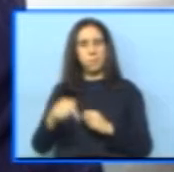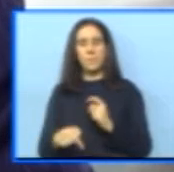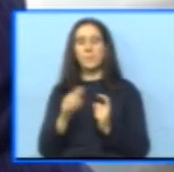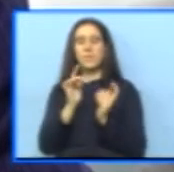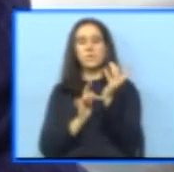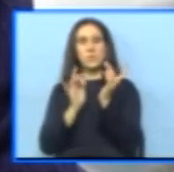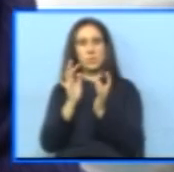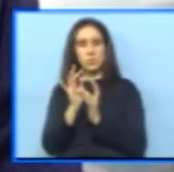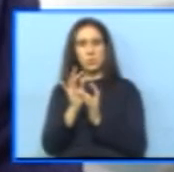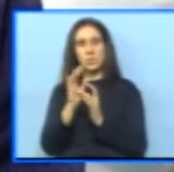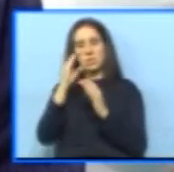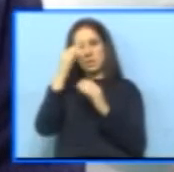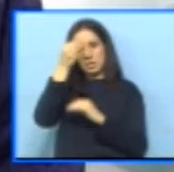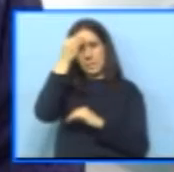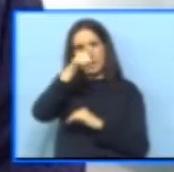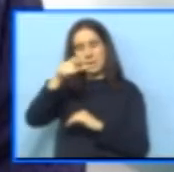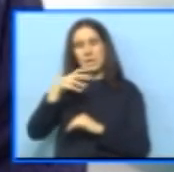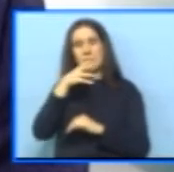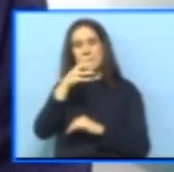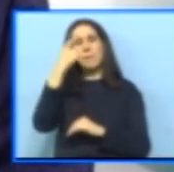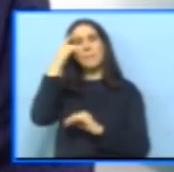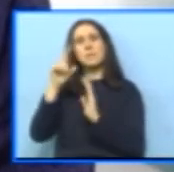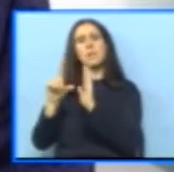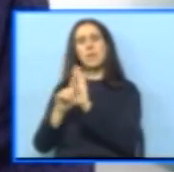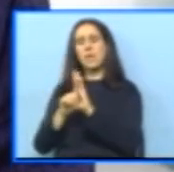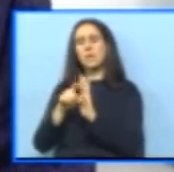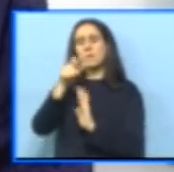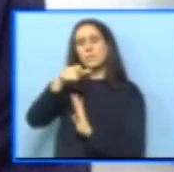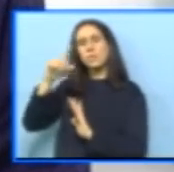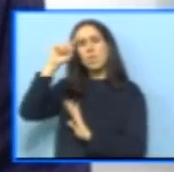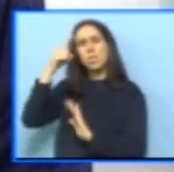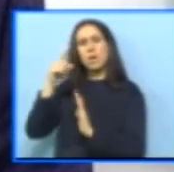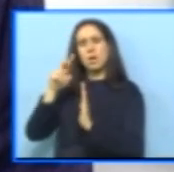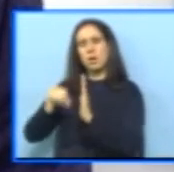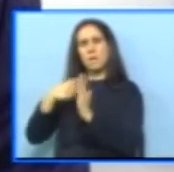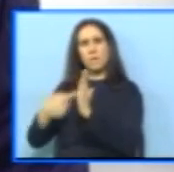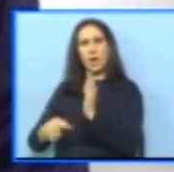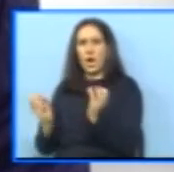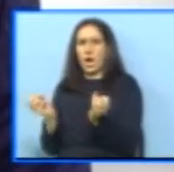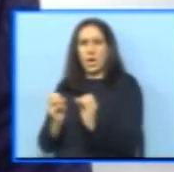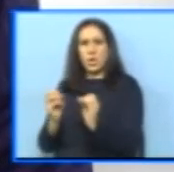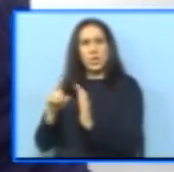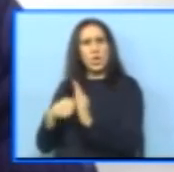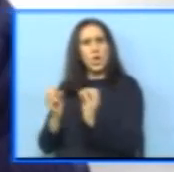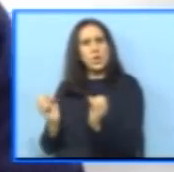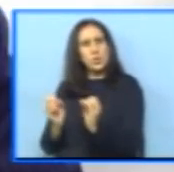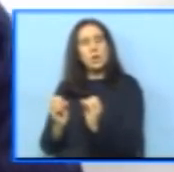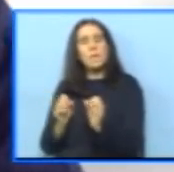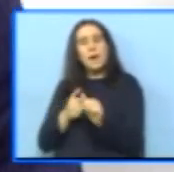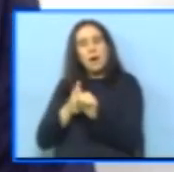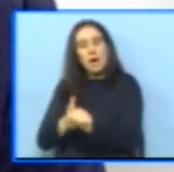disse aos discípulos: não penseis que eu tenha vindo a revogar a lei e os profetas. Eu não vim revogar, mas dar pleno